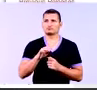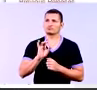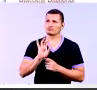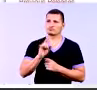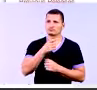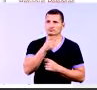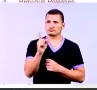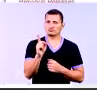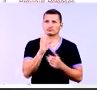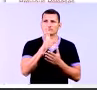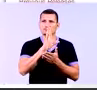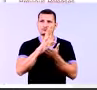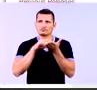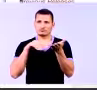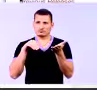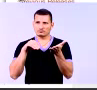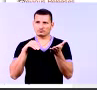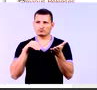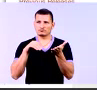copiem